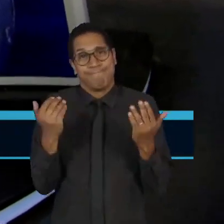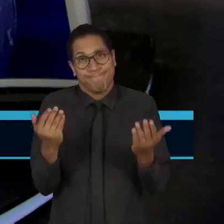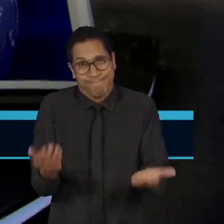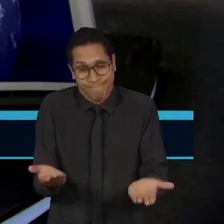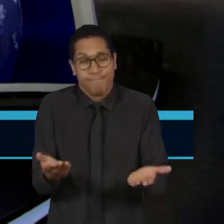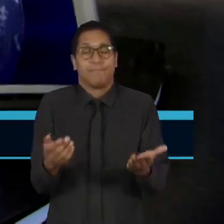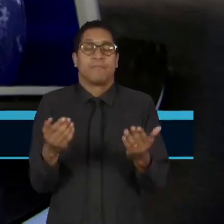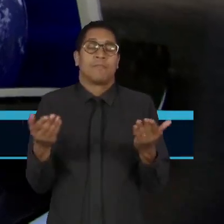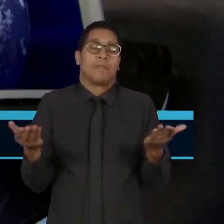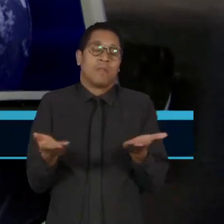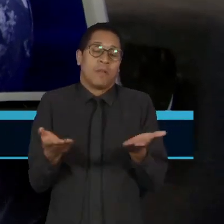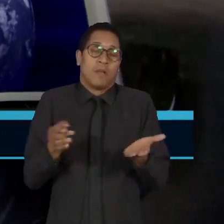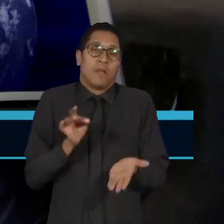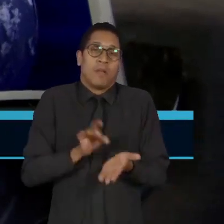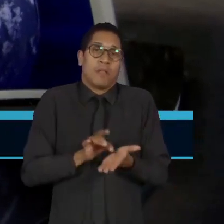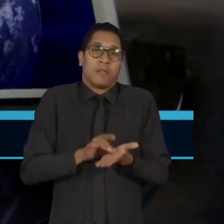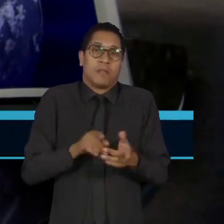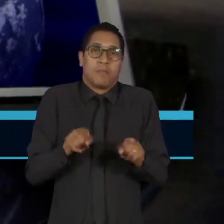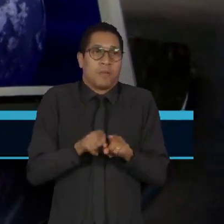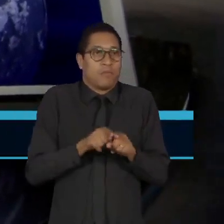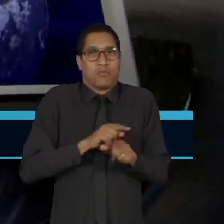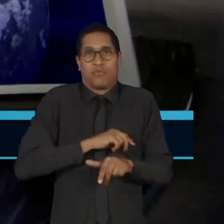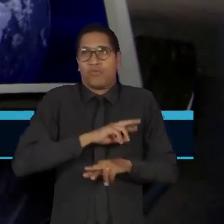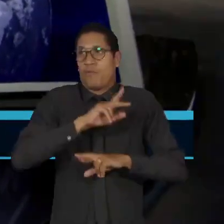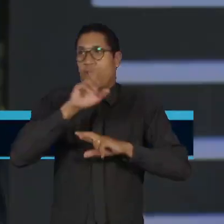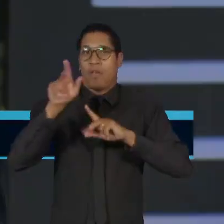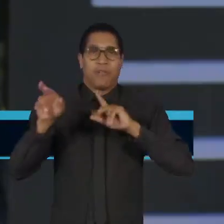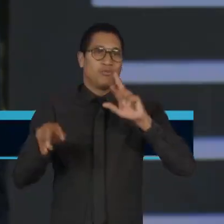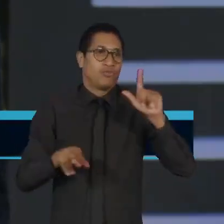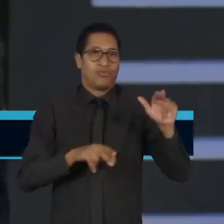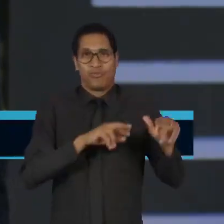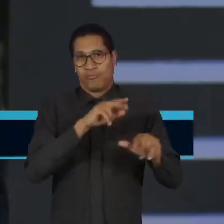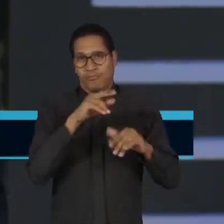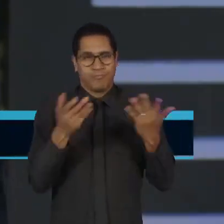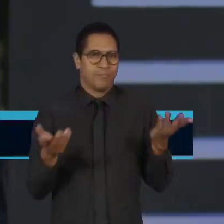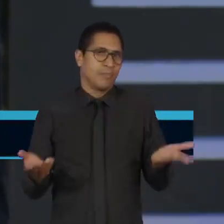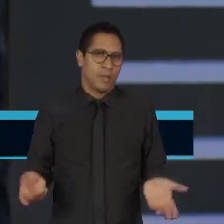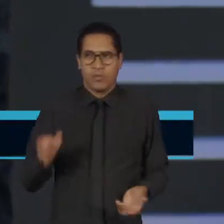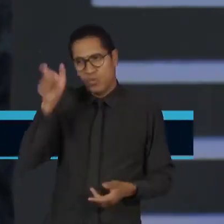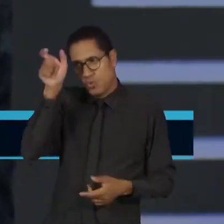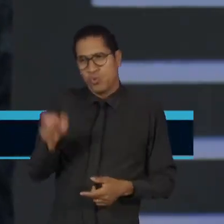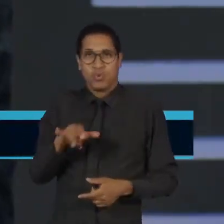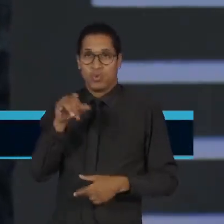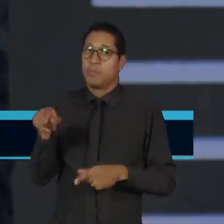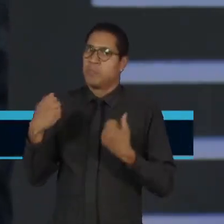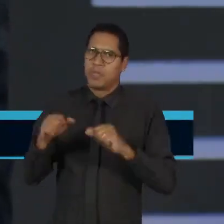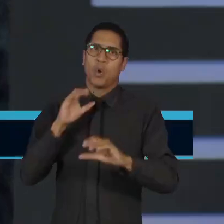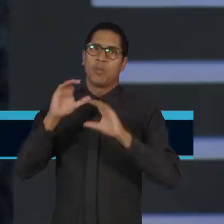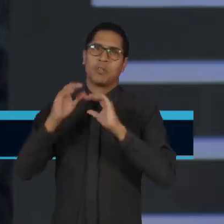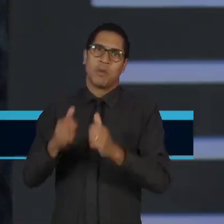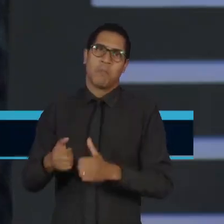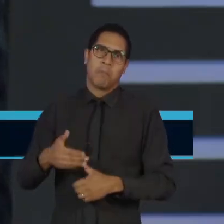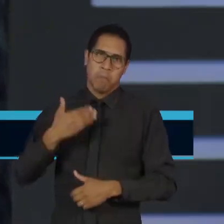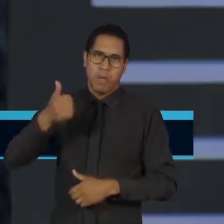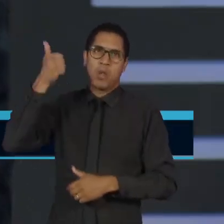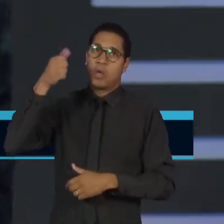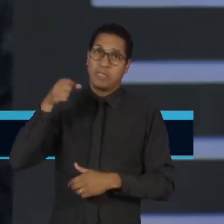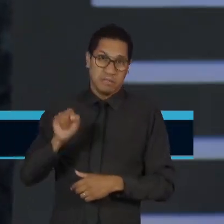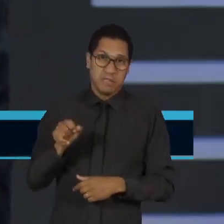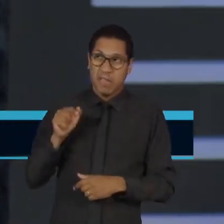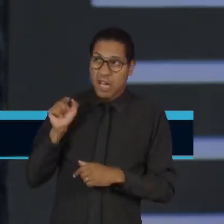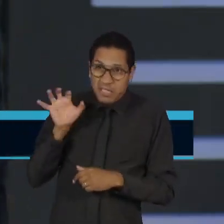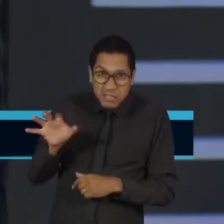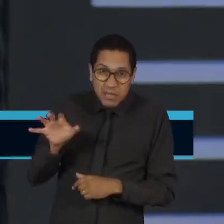muito fluida em diversas camadas. Então, essa comunicação do Biden, se não melhorar, a dificuldade vai